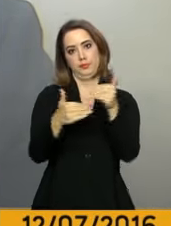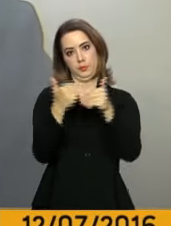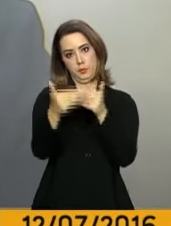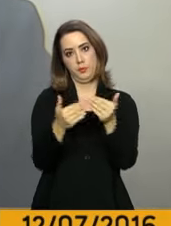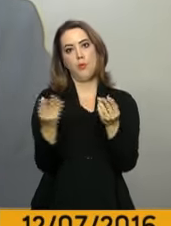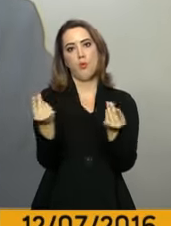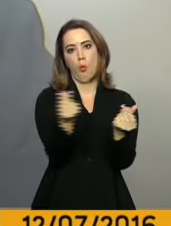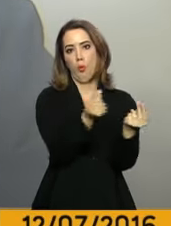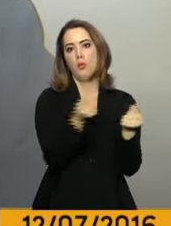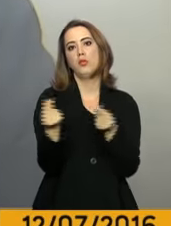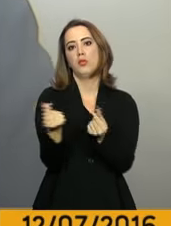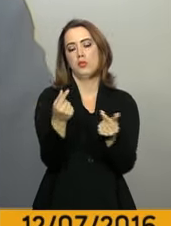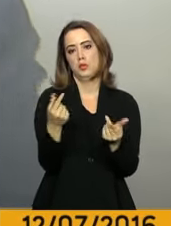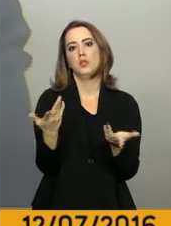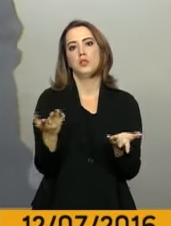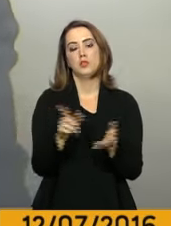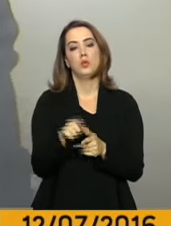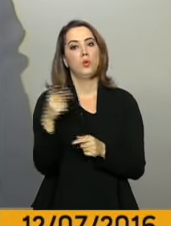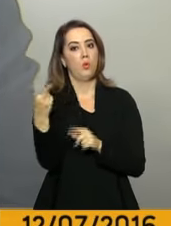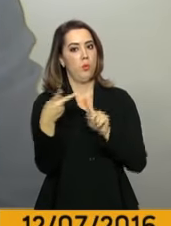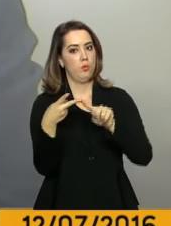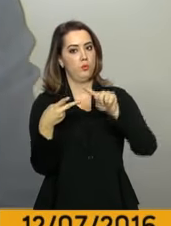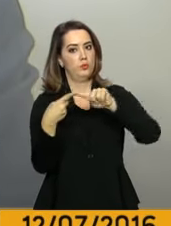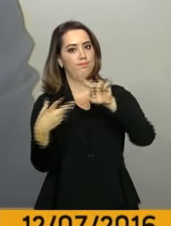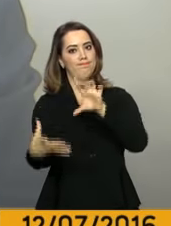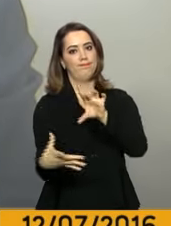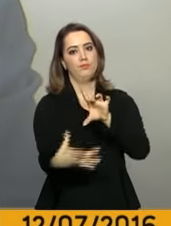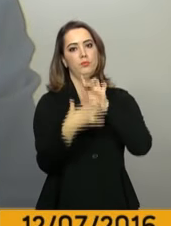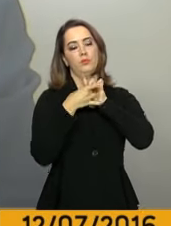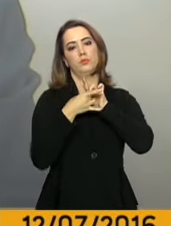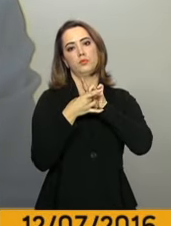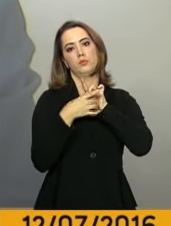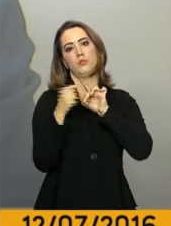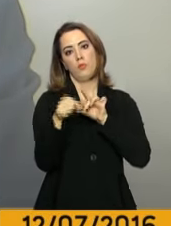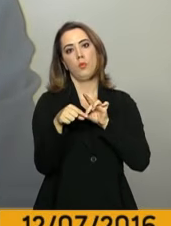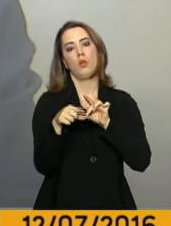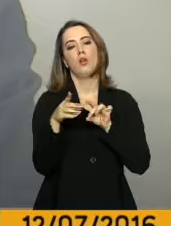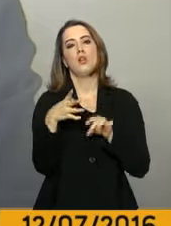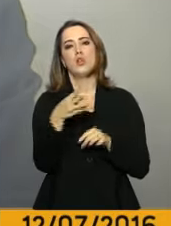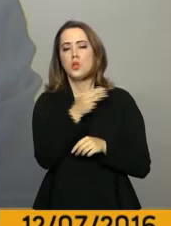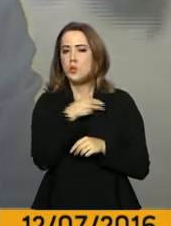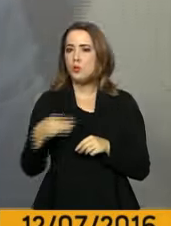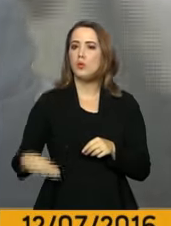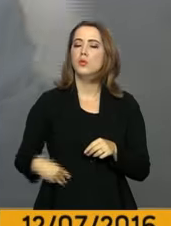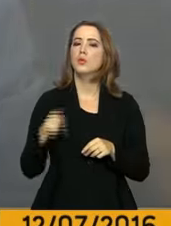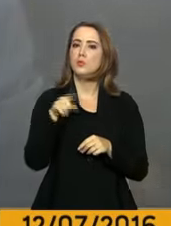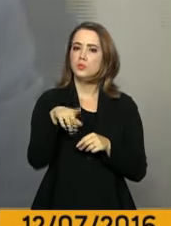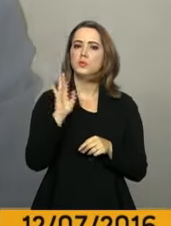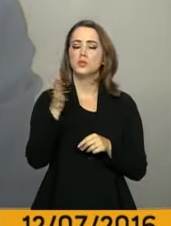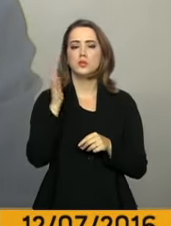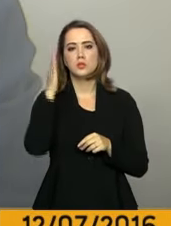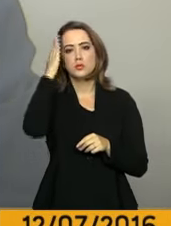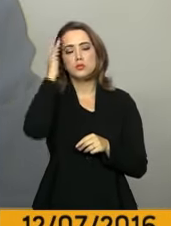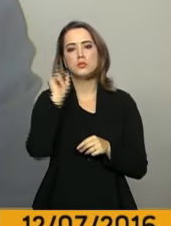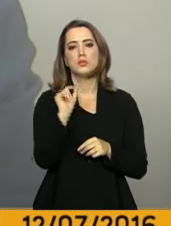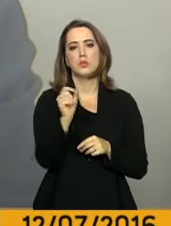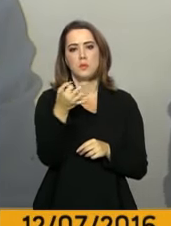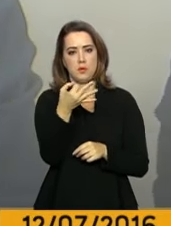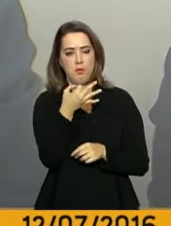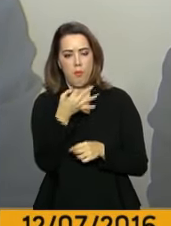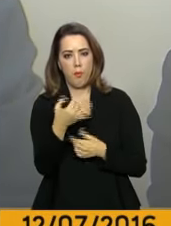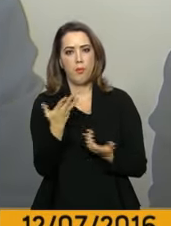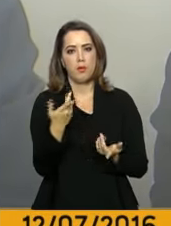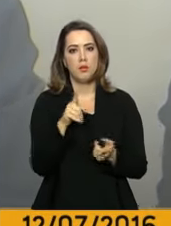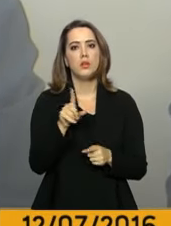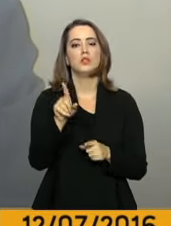agronegócio estes dois valores precisam ser compatibilizados e o sarnei levando em conta essas minhas brevíssimos palavras